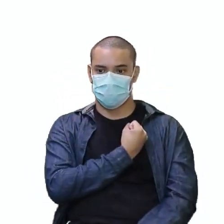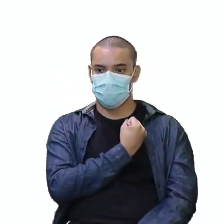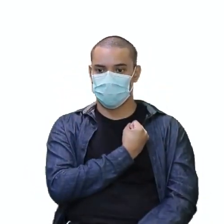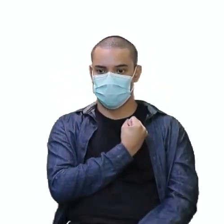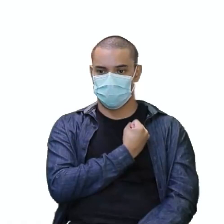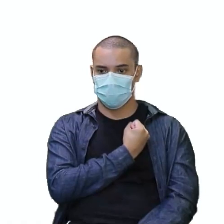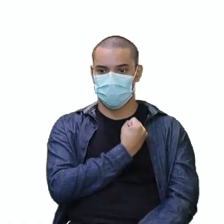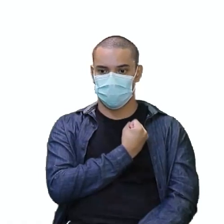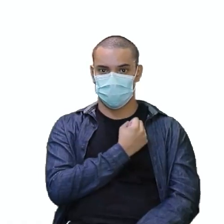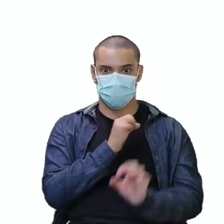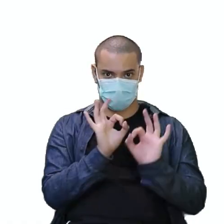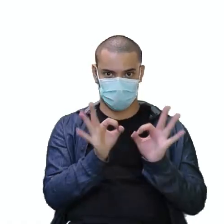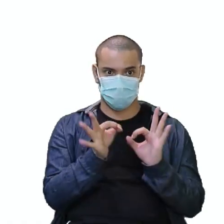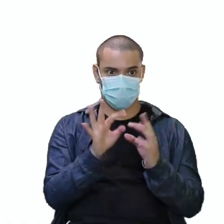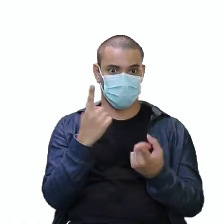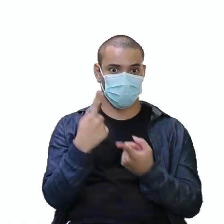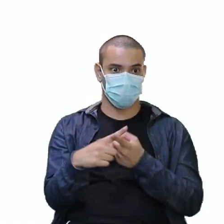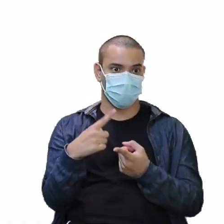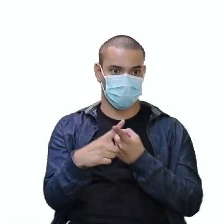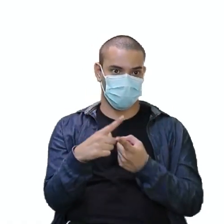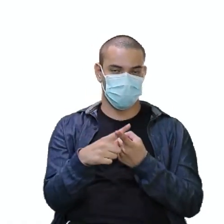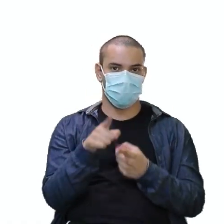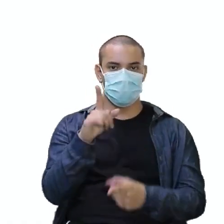número, certo? Porque aí você tem